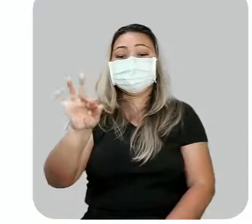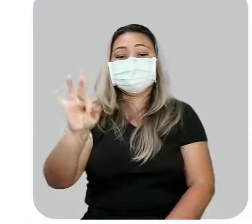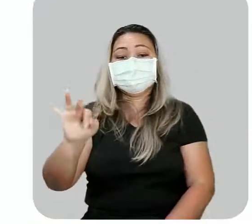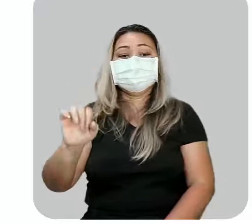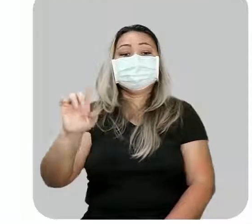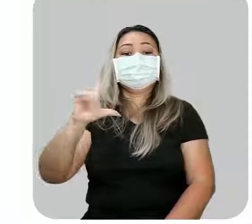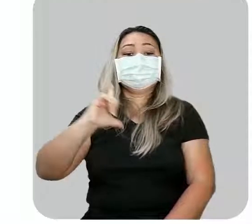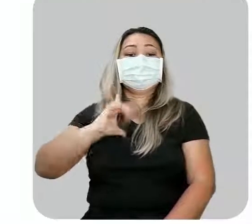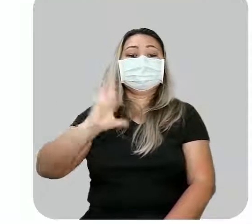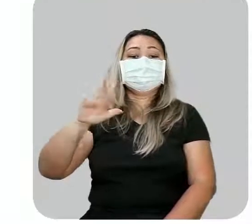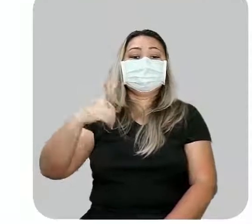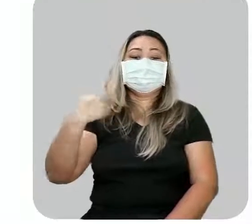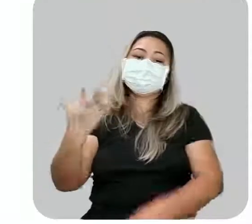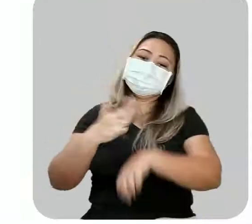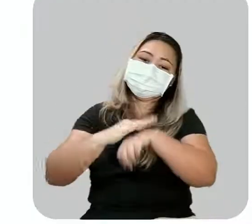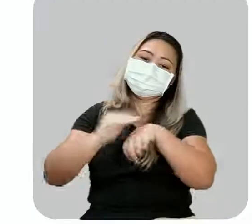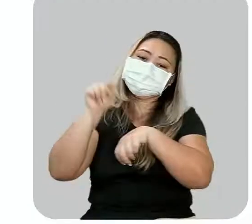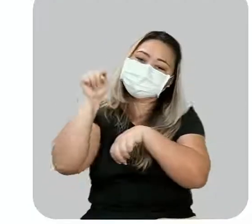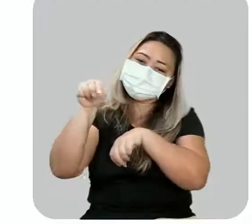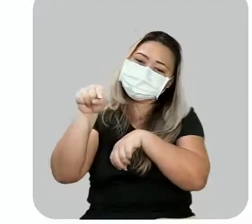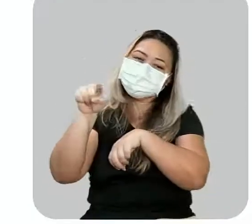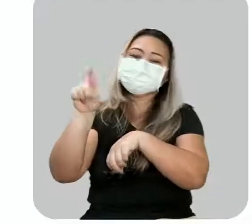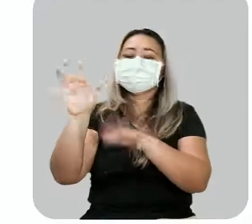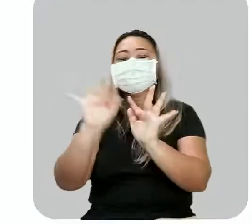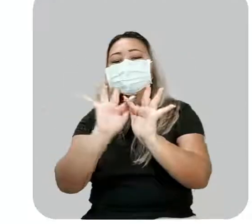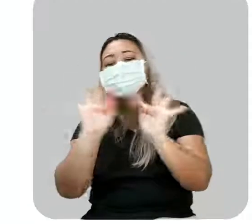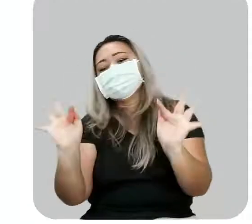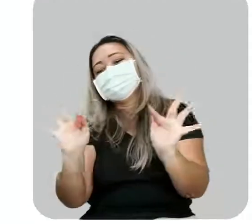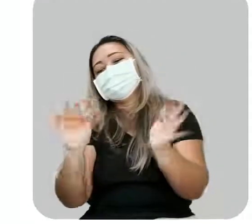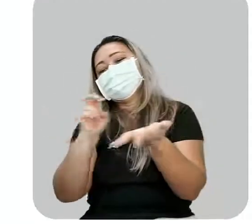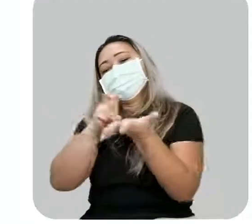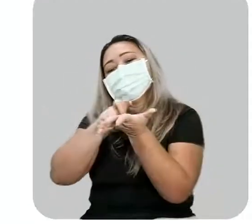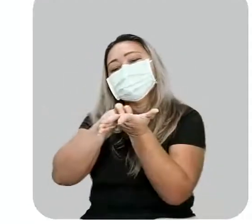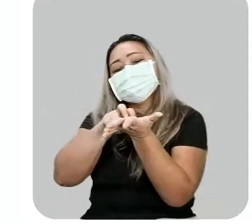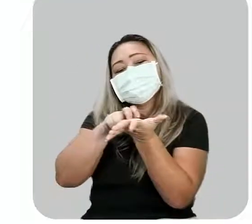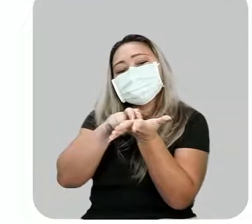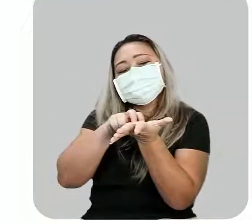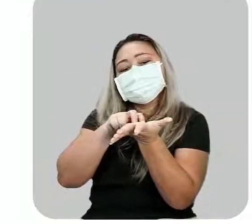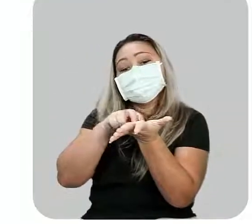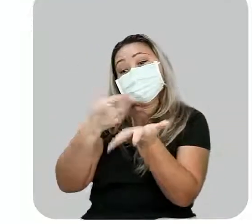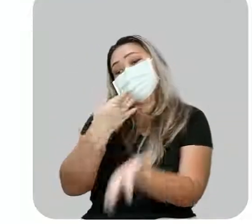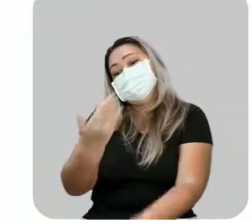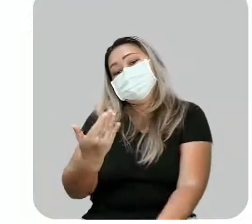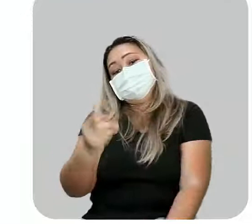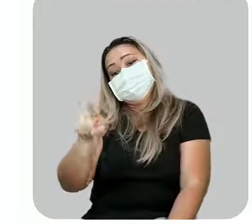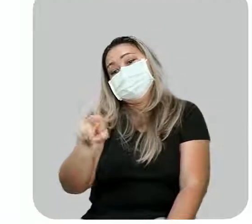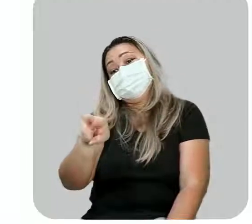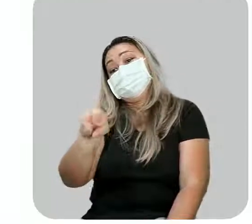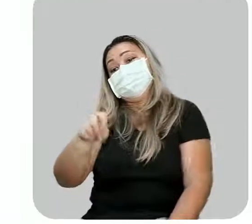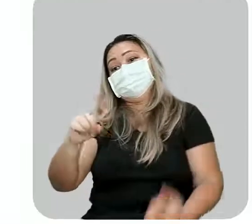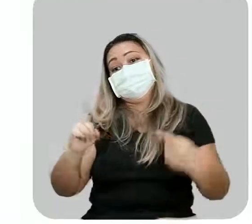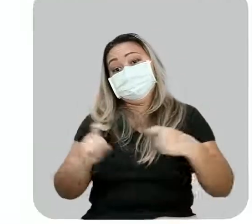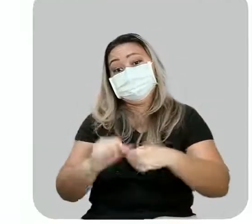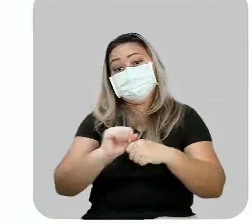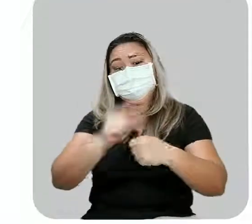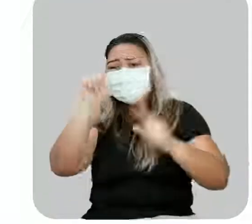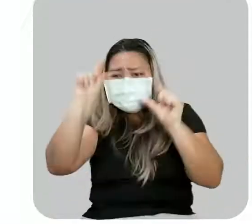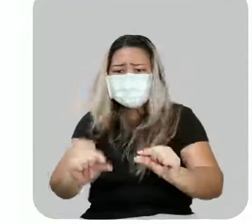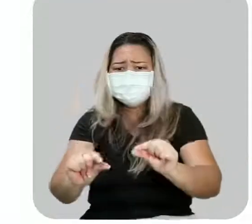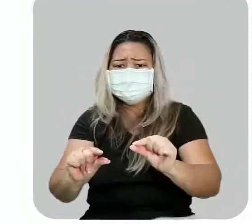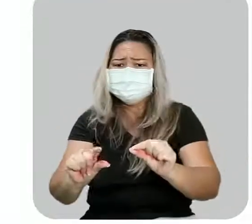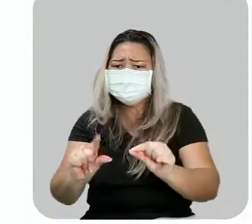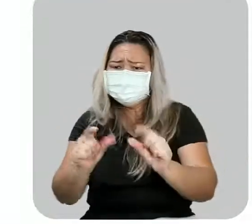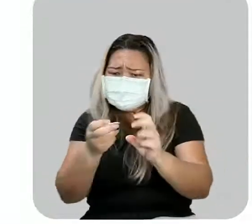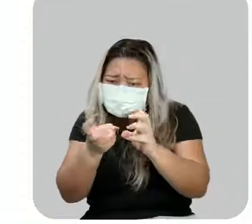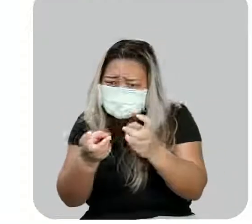exemplos. Meu caro, para mim você é um simples roedor. Que digo, um verme. Menos que isso,